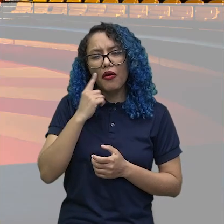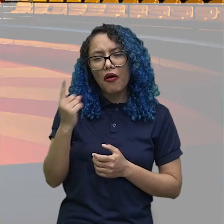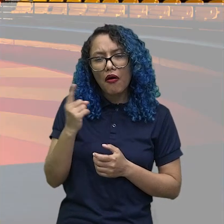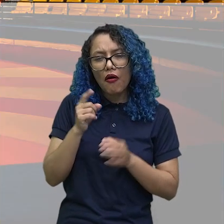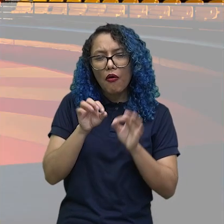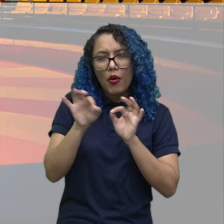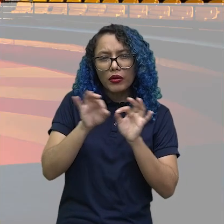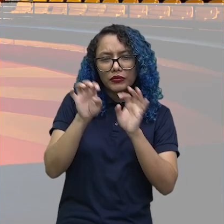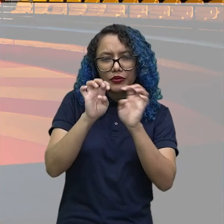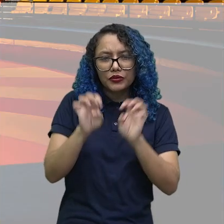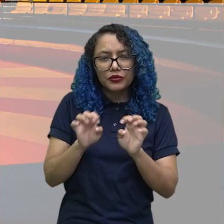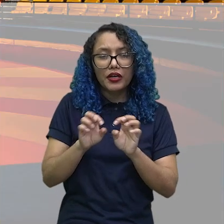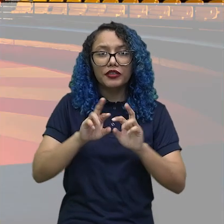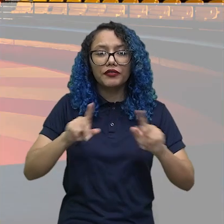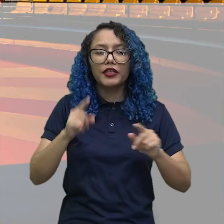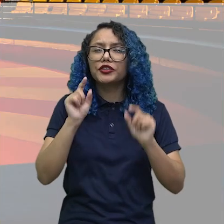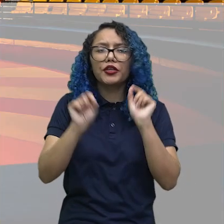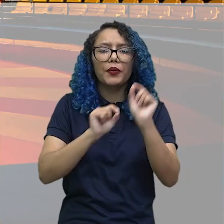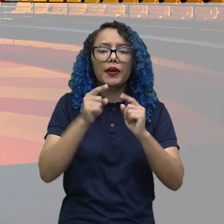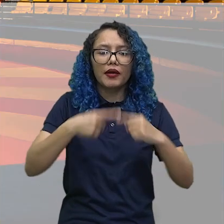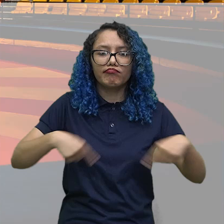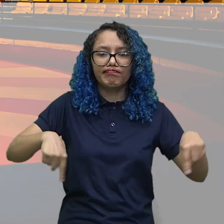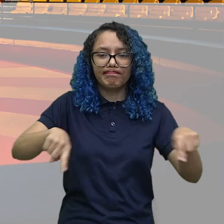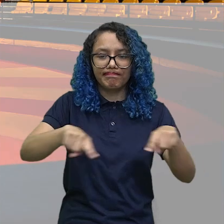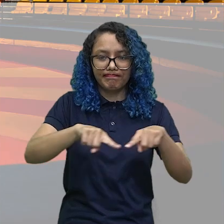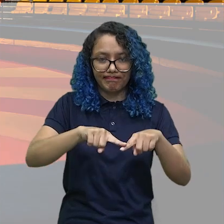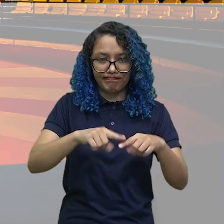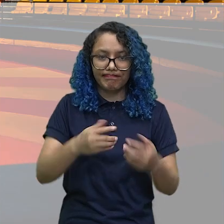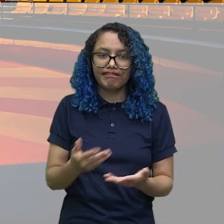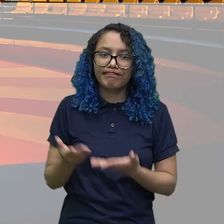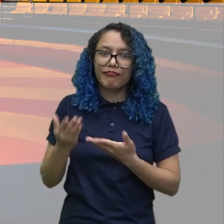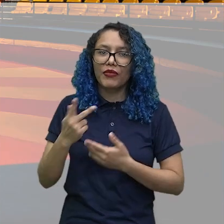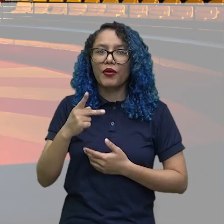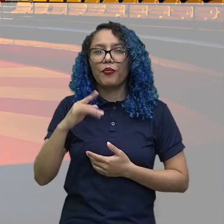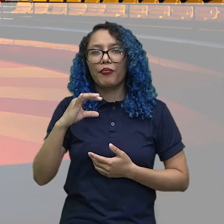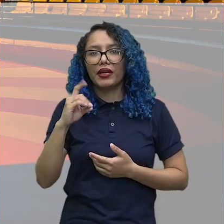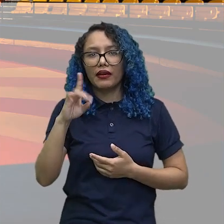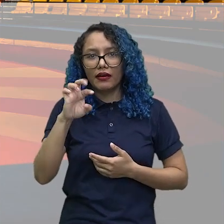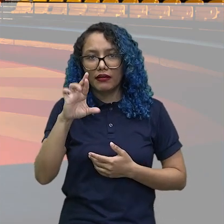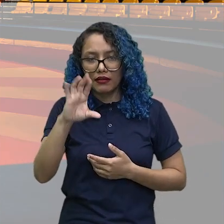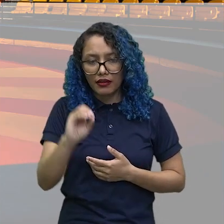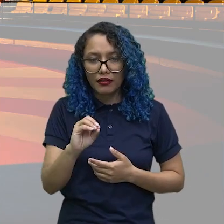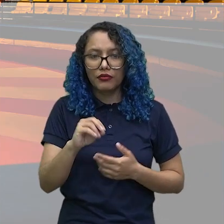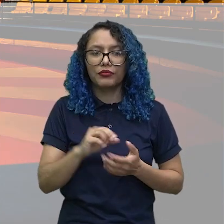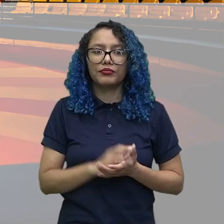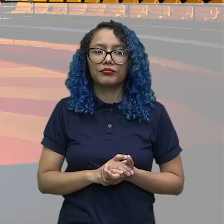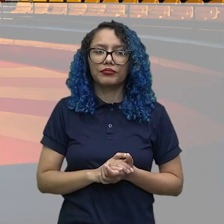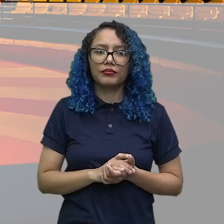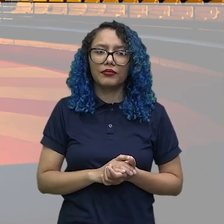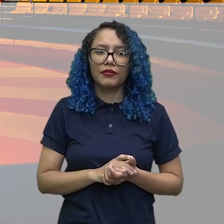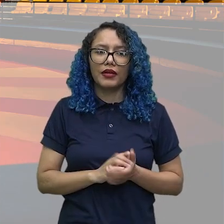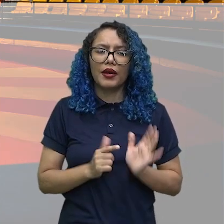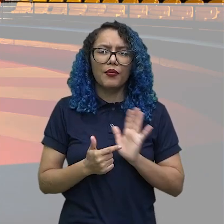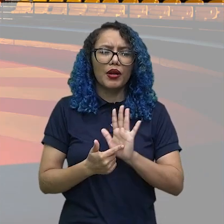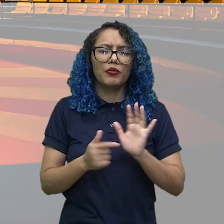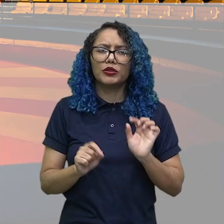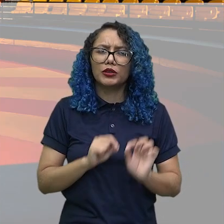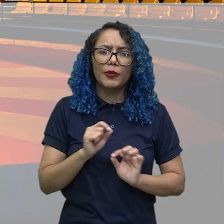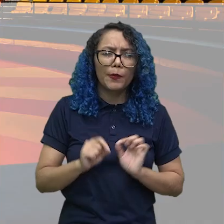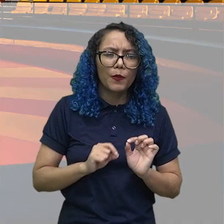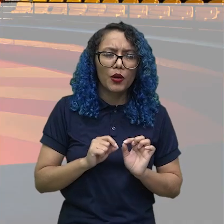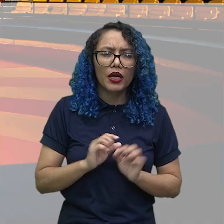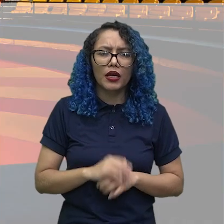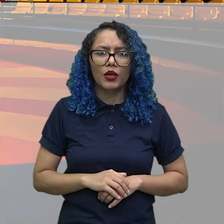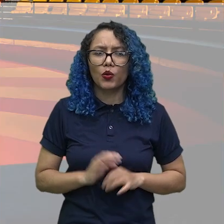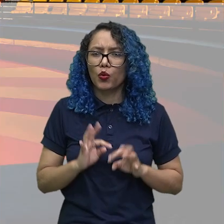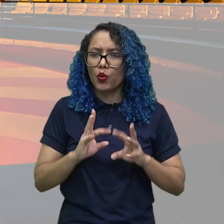diferente. Estamos no picadeiro. E essa circunferência é exatamente para mostrar, quando falamos desse círculo, que